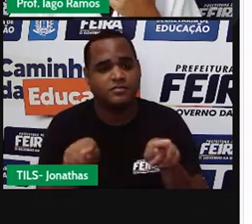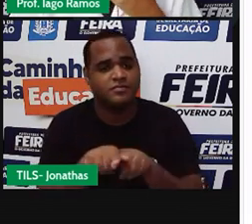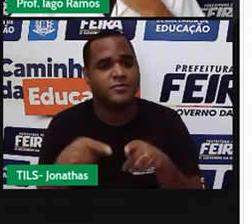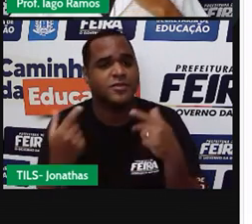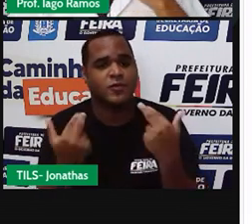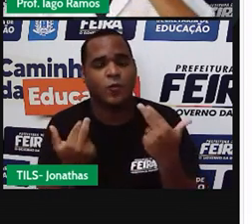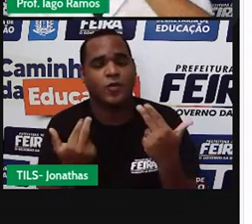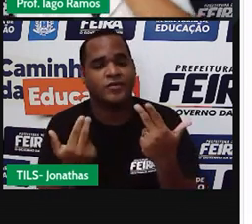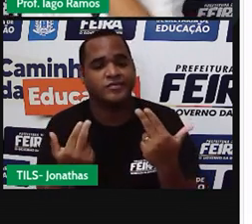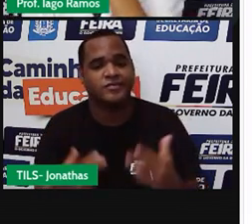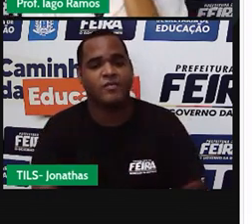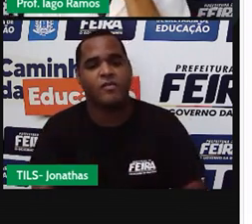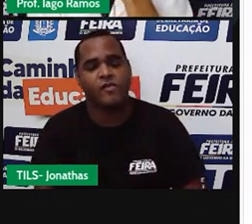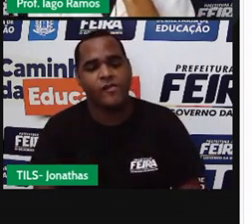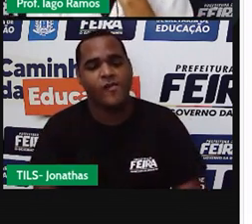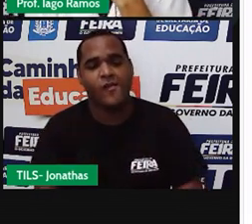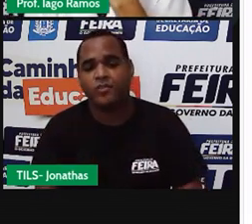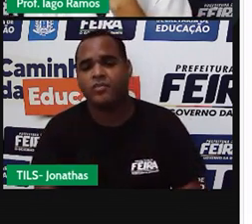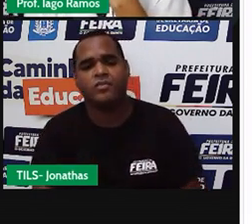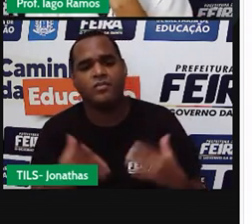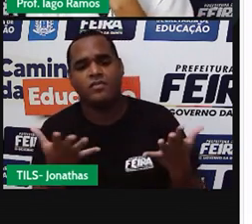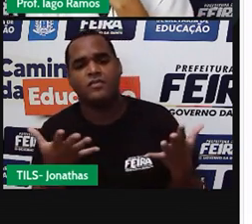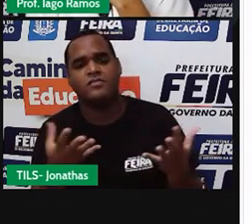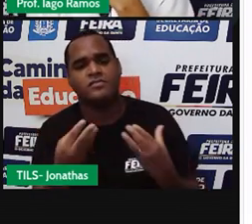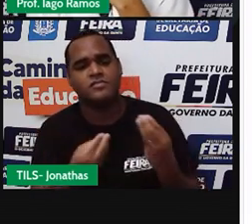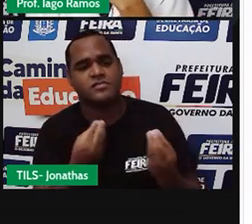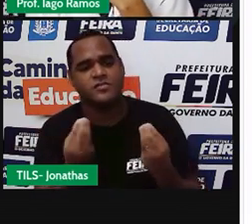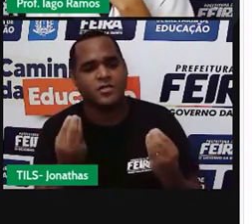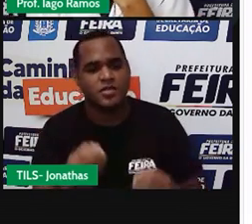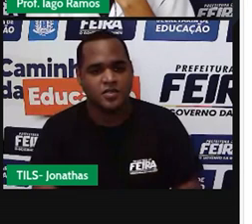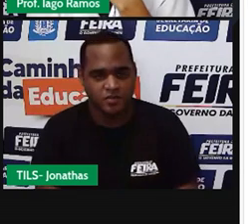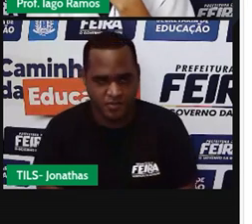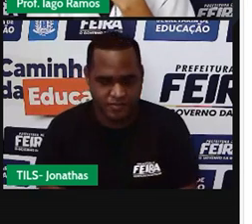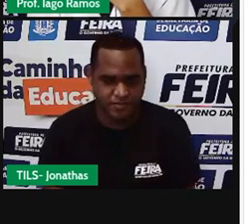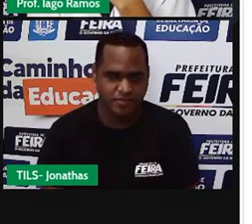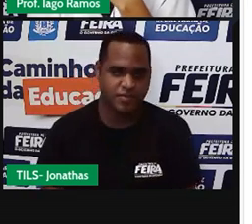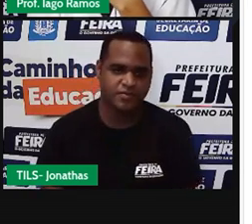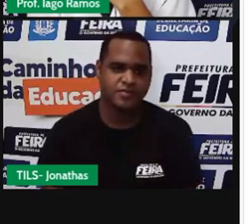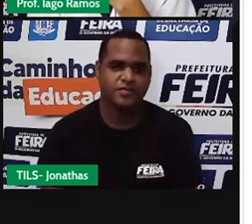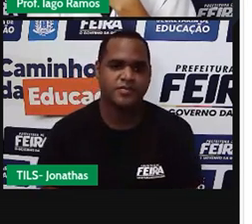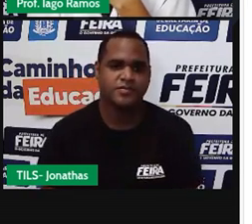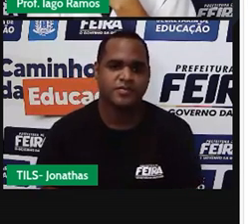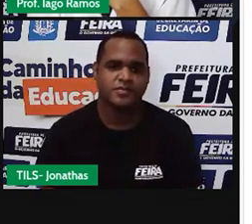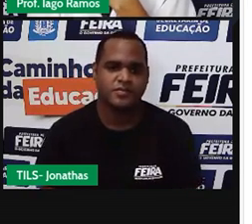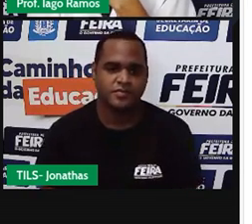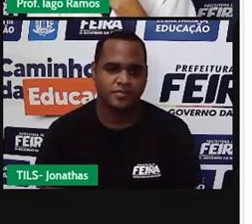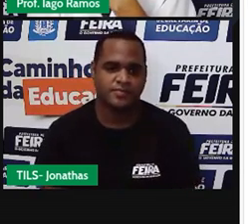hoje com uma parte de fora e agora e pensa comigo